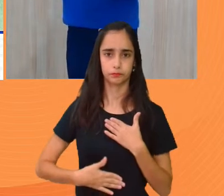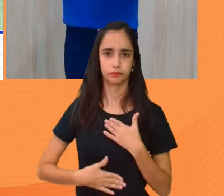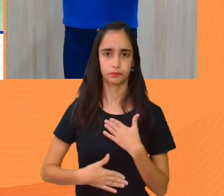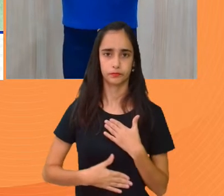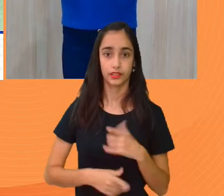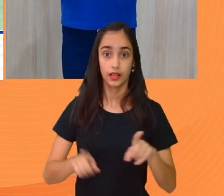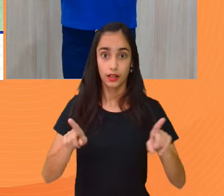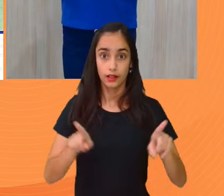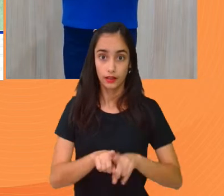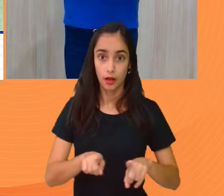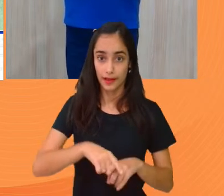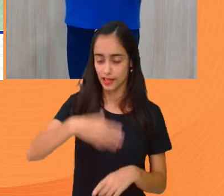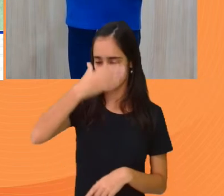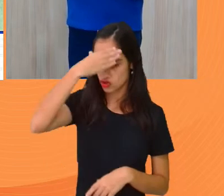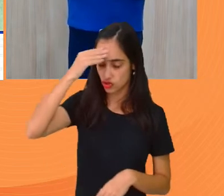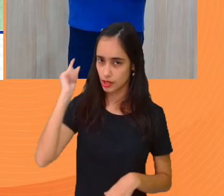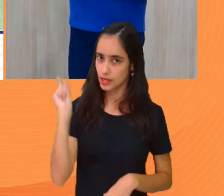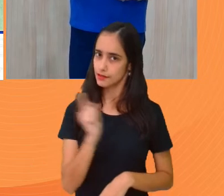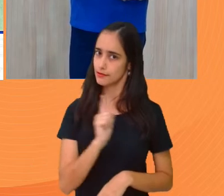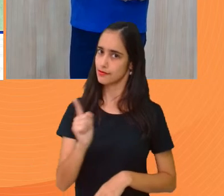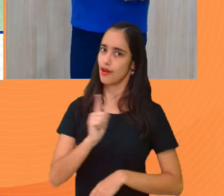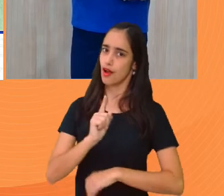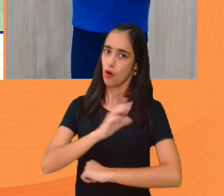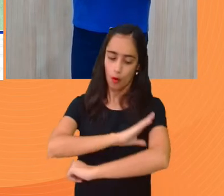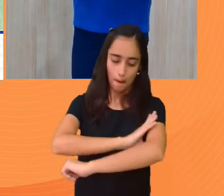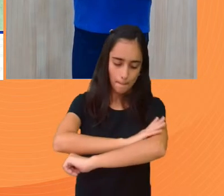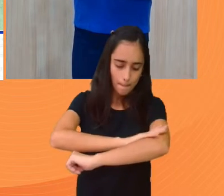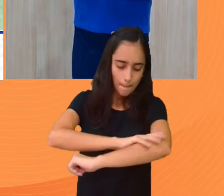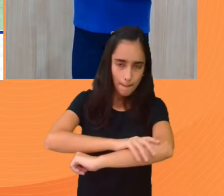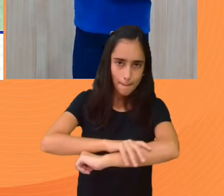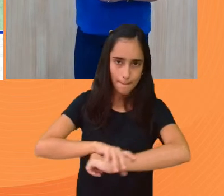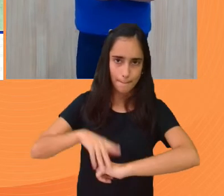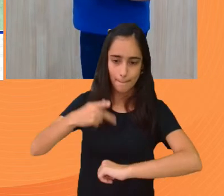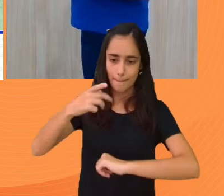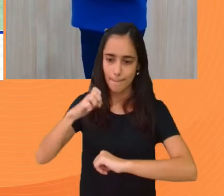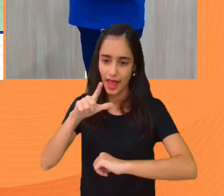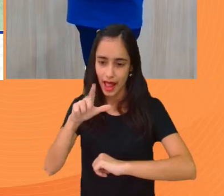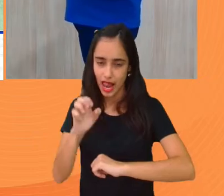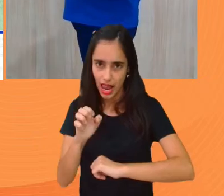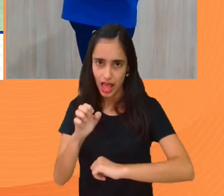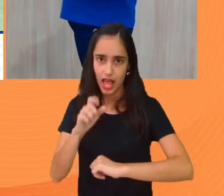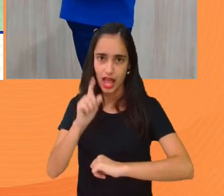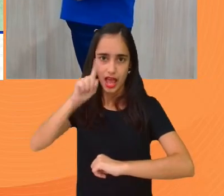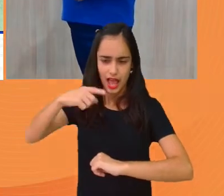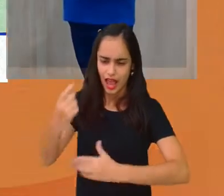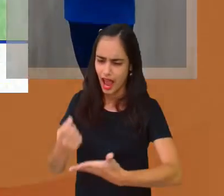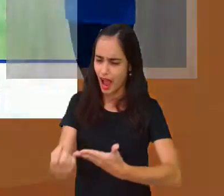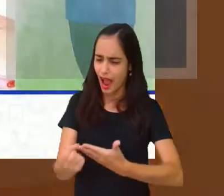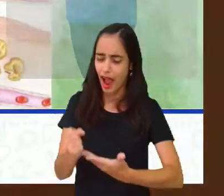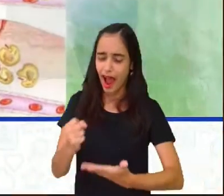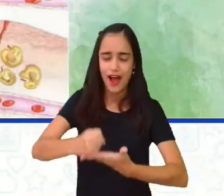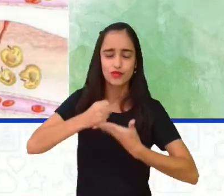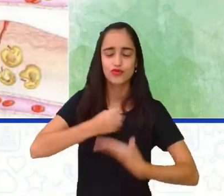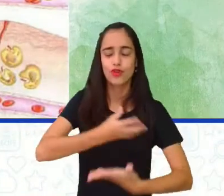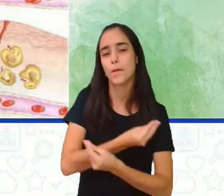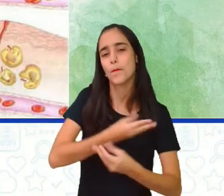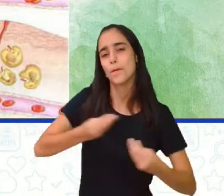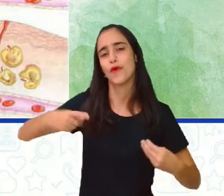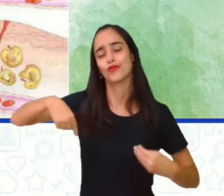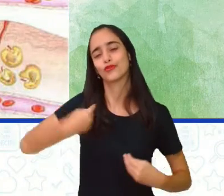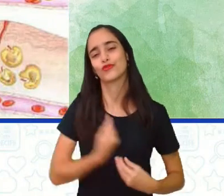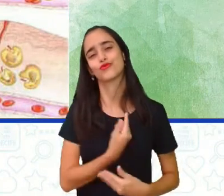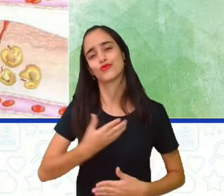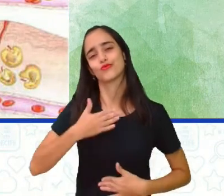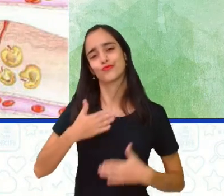maior órgão de defesa aí, cobrindo o nosso corpo inteiro como verdadeiro escudo. Continuando, nós temos aqui um esquema, eu vou